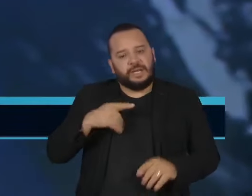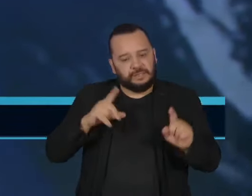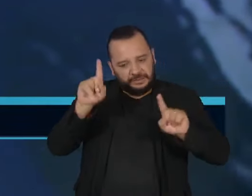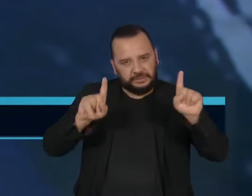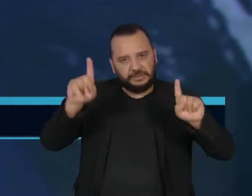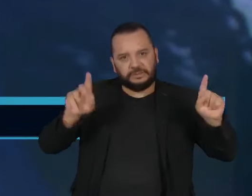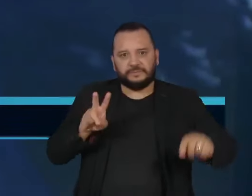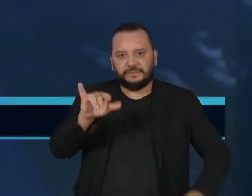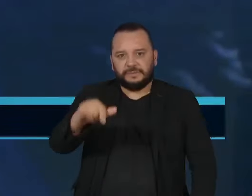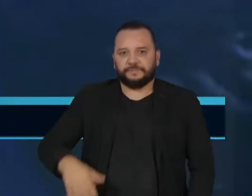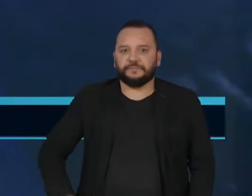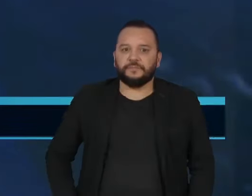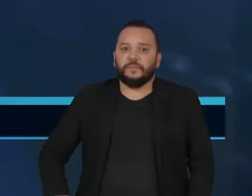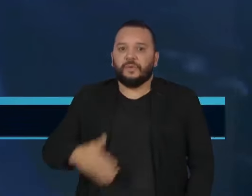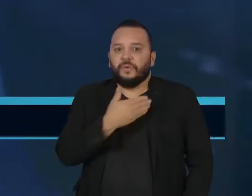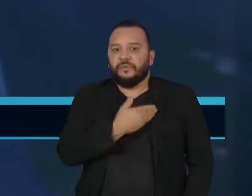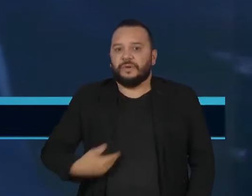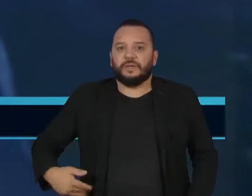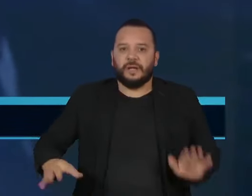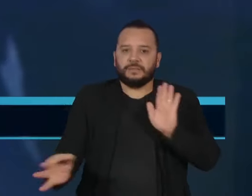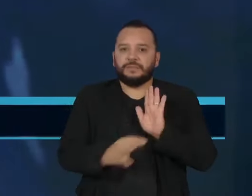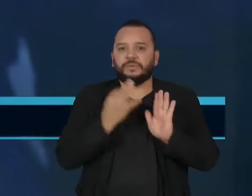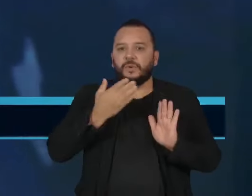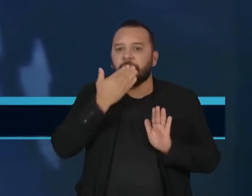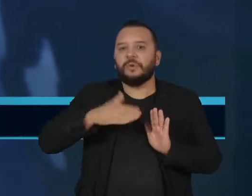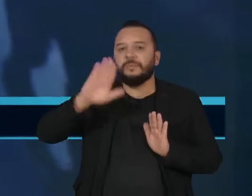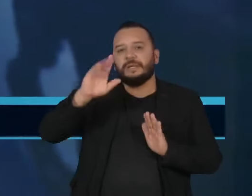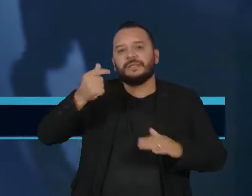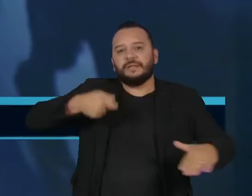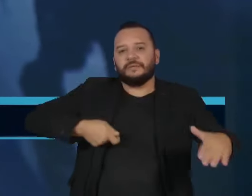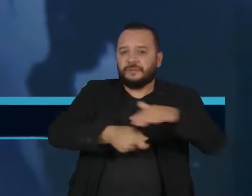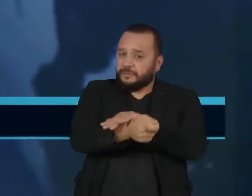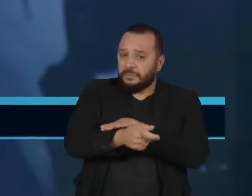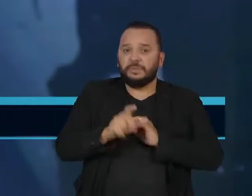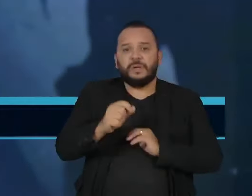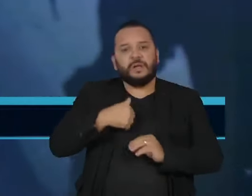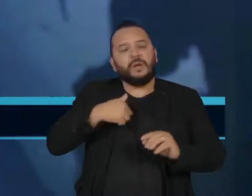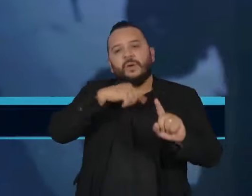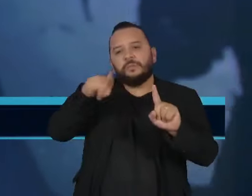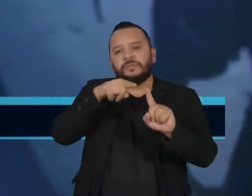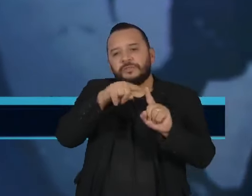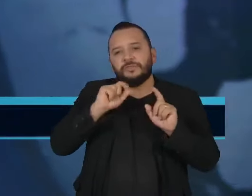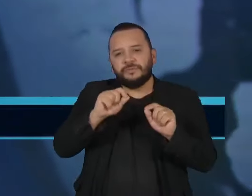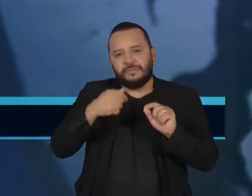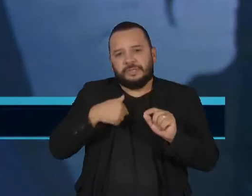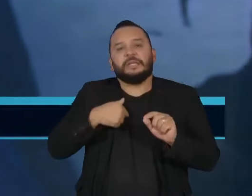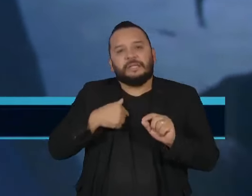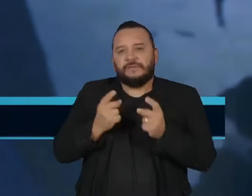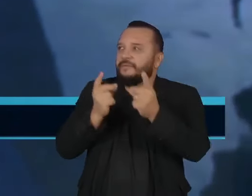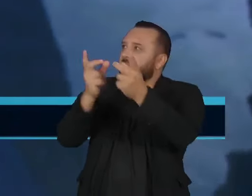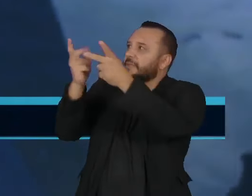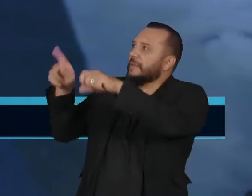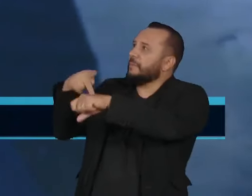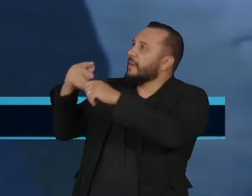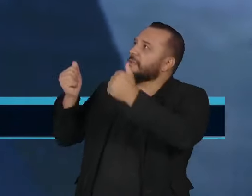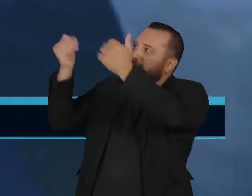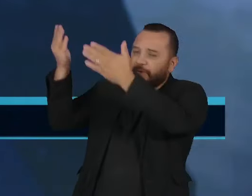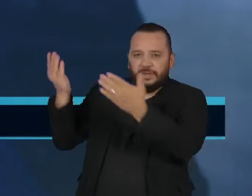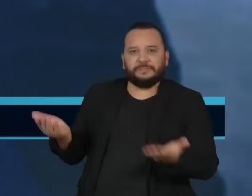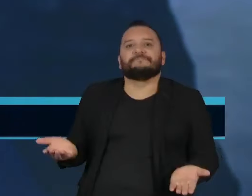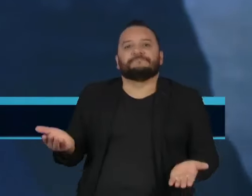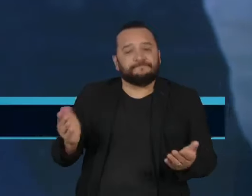governo assinou nesta terça-feira uma série de promessas de investimentos com o objetivo de ampliar o volume das exportações brasileiras.